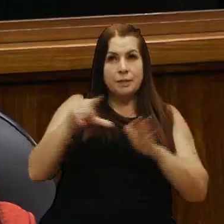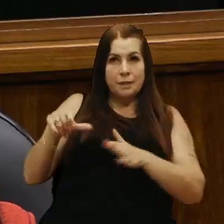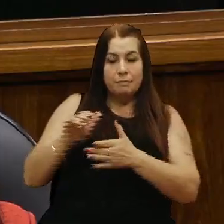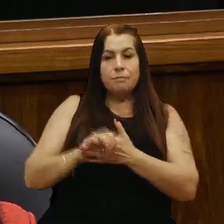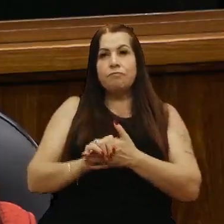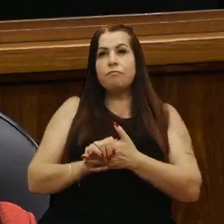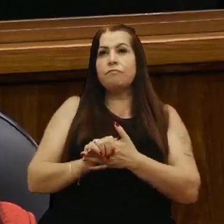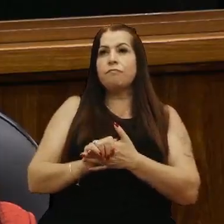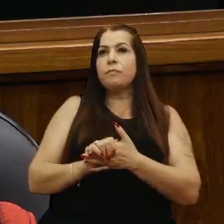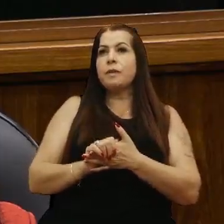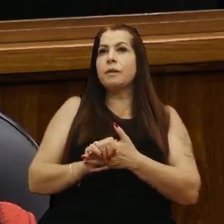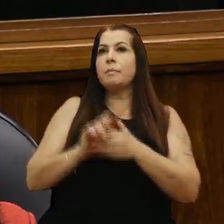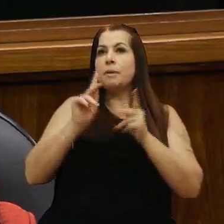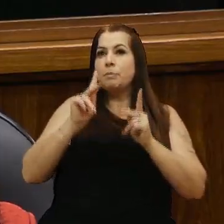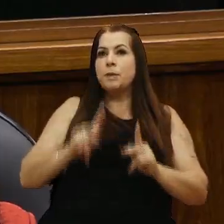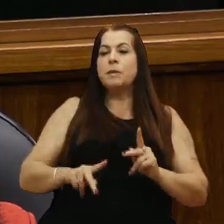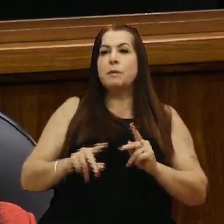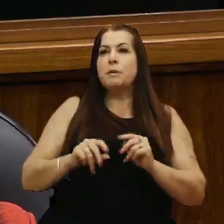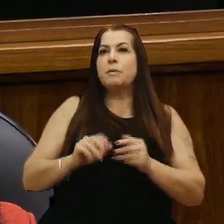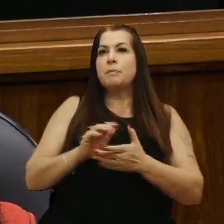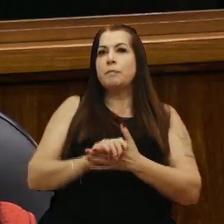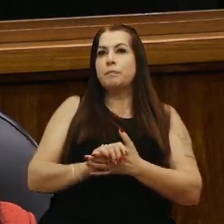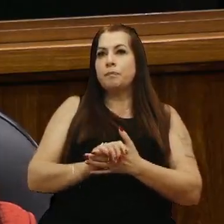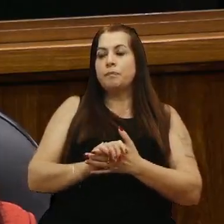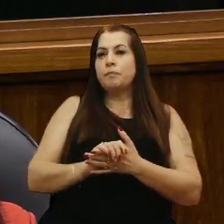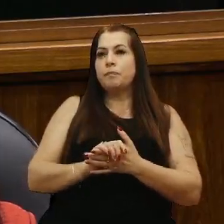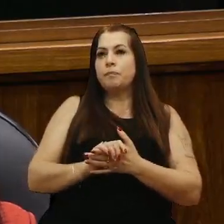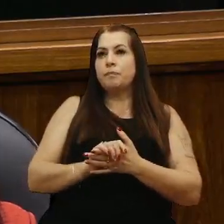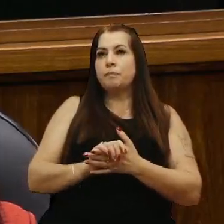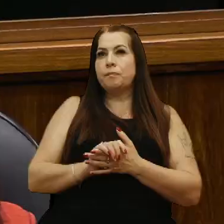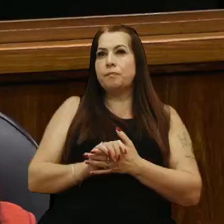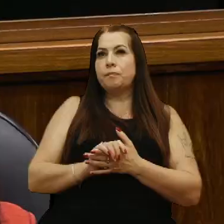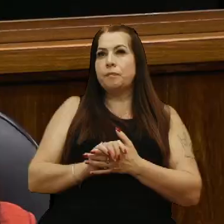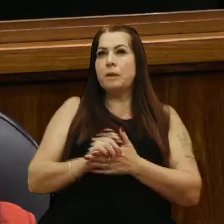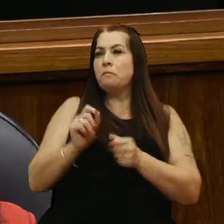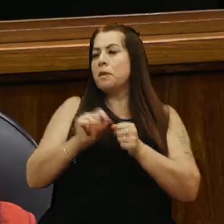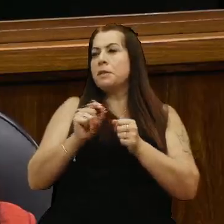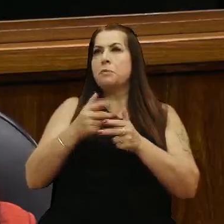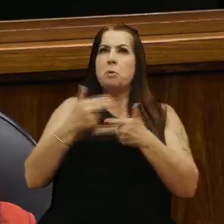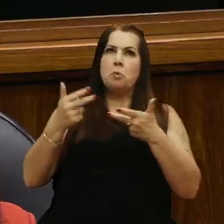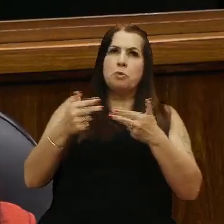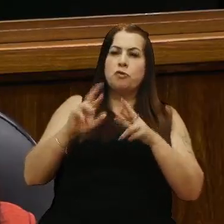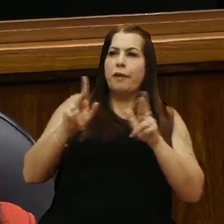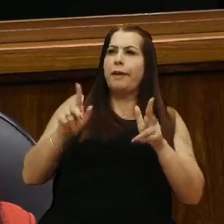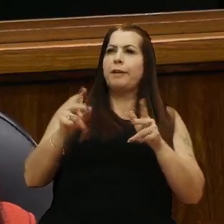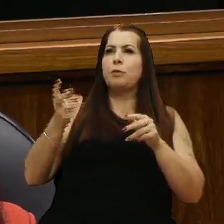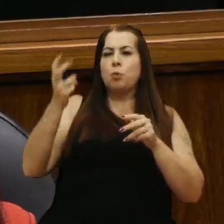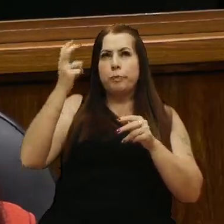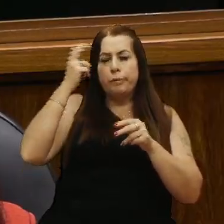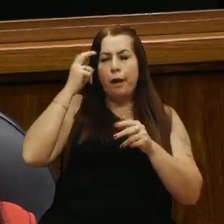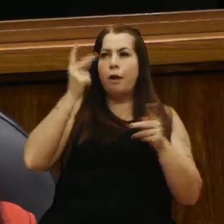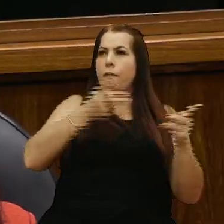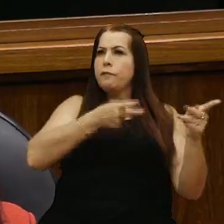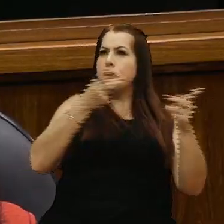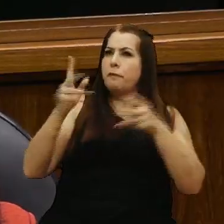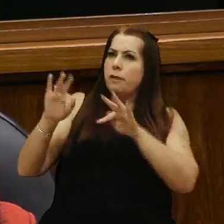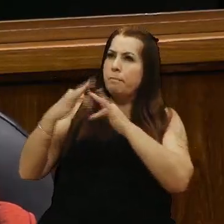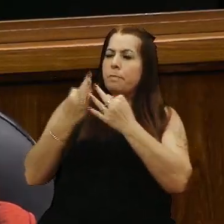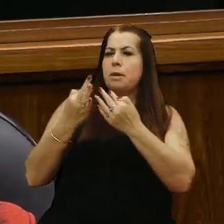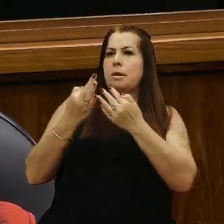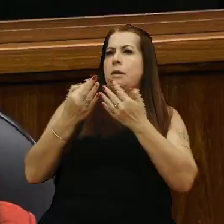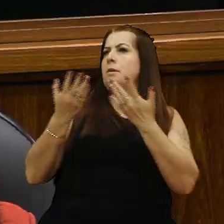semana para as pessoas poderem fazer algo de lazer, cultural, visitar suas